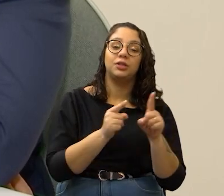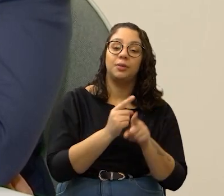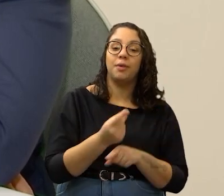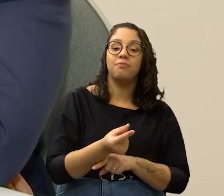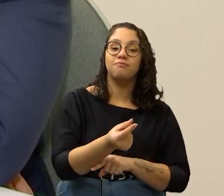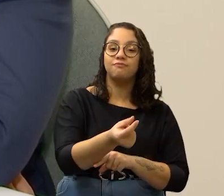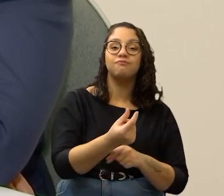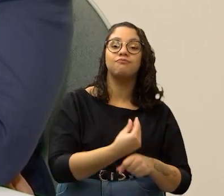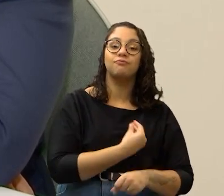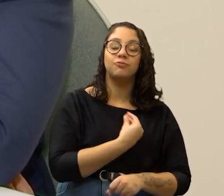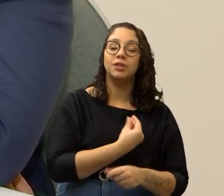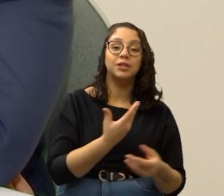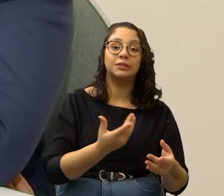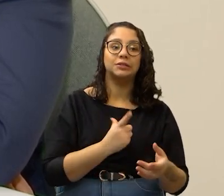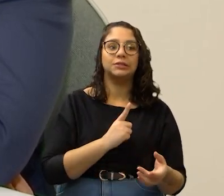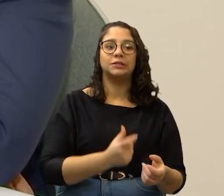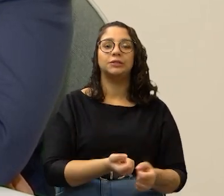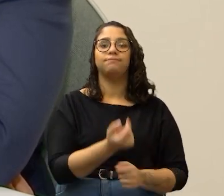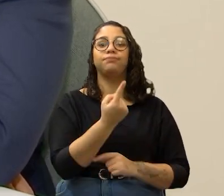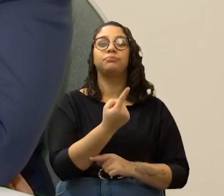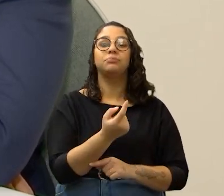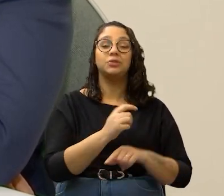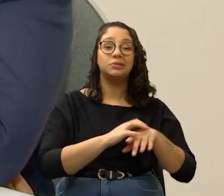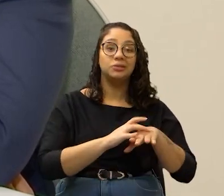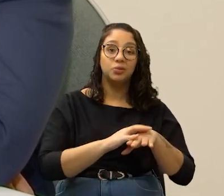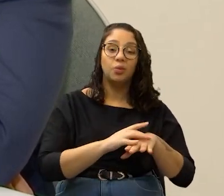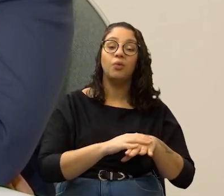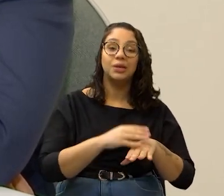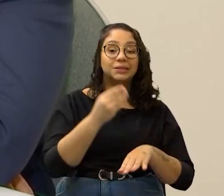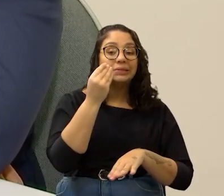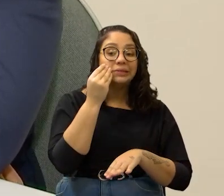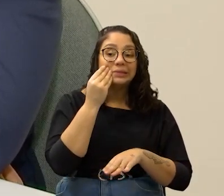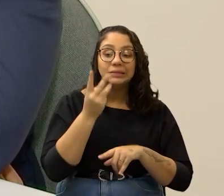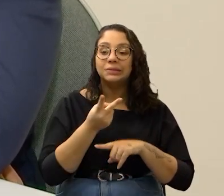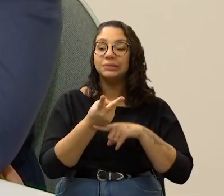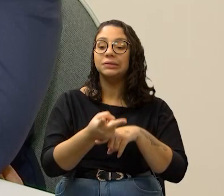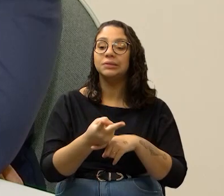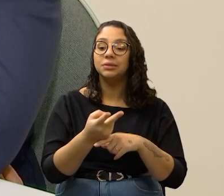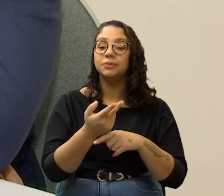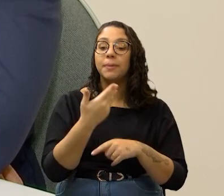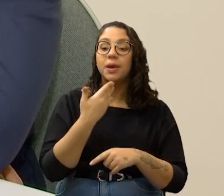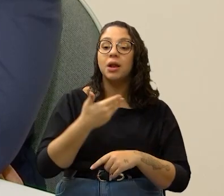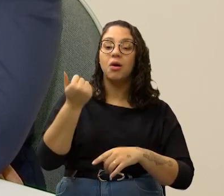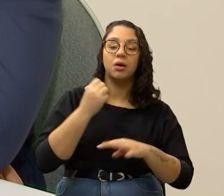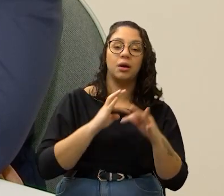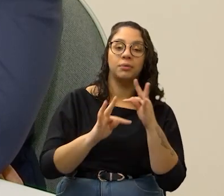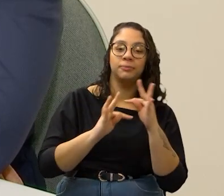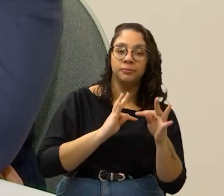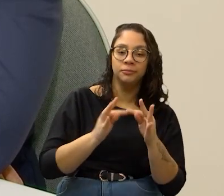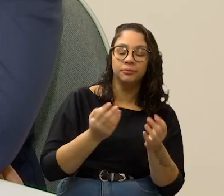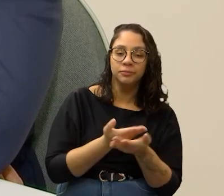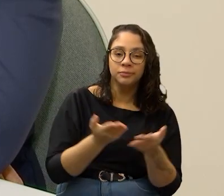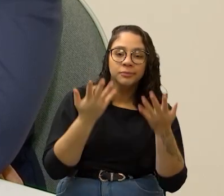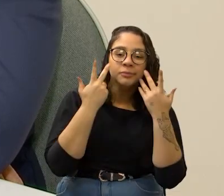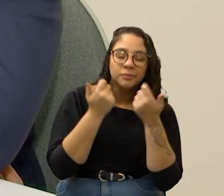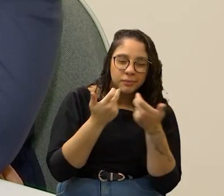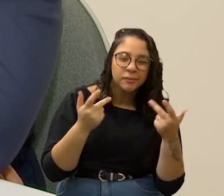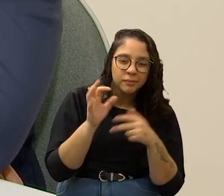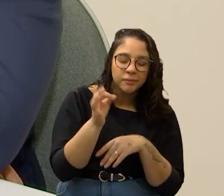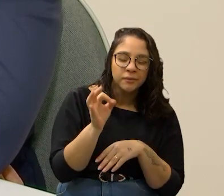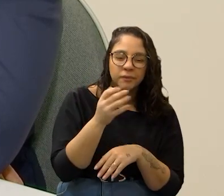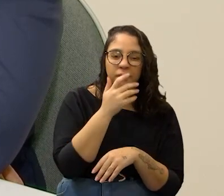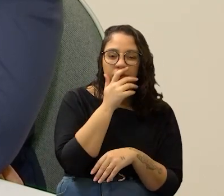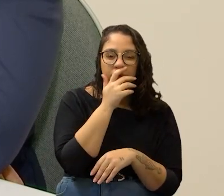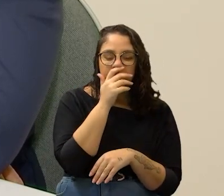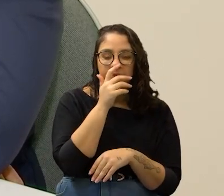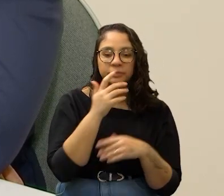para eles, e quando eles aparecem com alguma enfermidade, eles vão buscar o que há de melhor para o tratamento desses bichinhos.